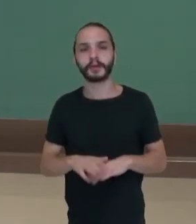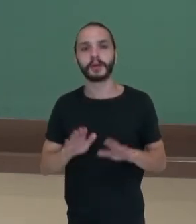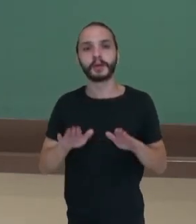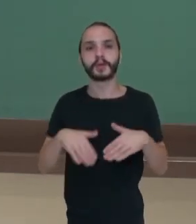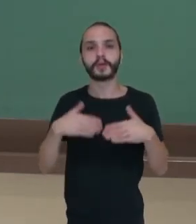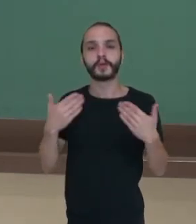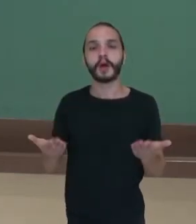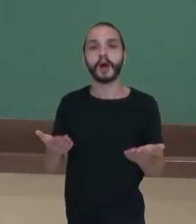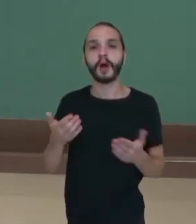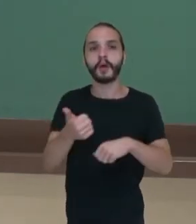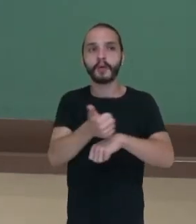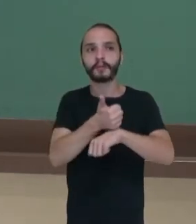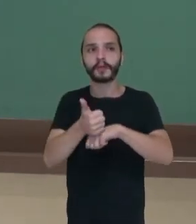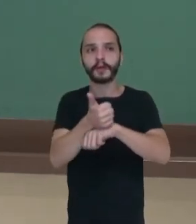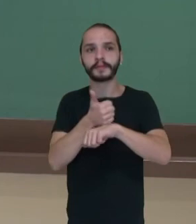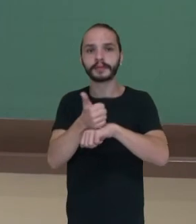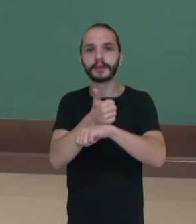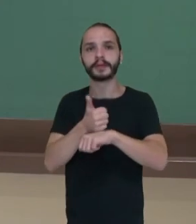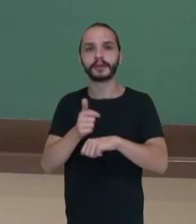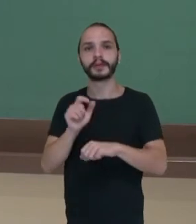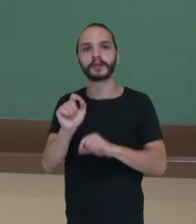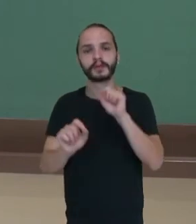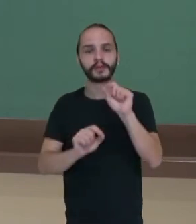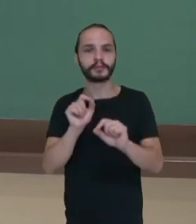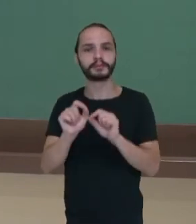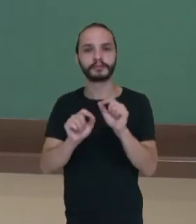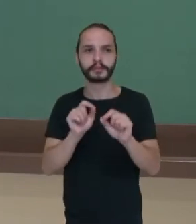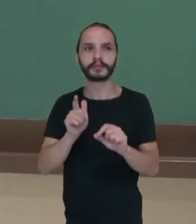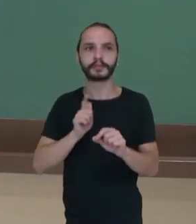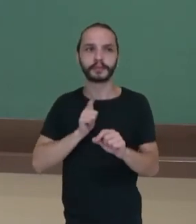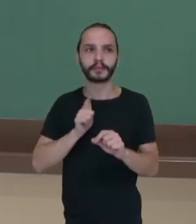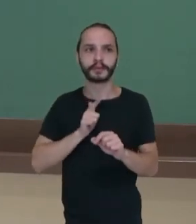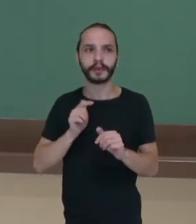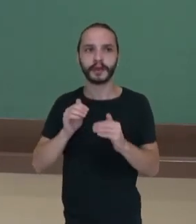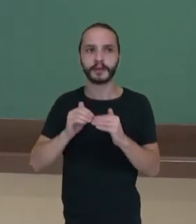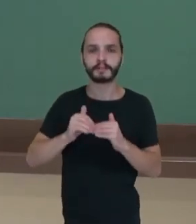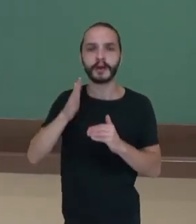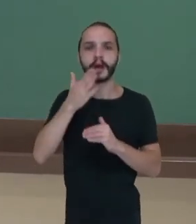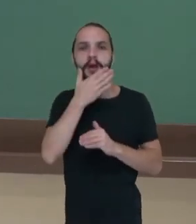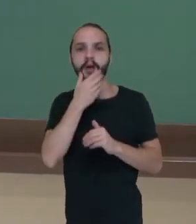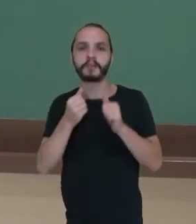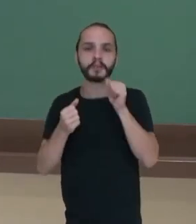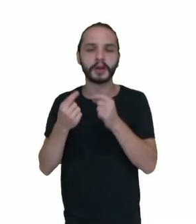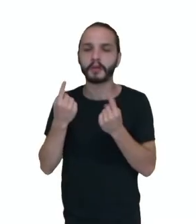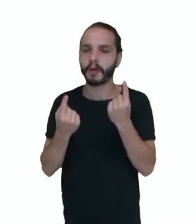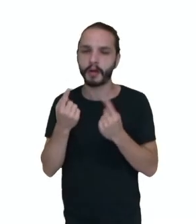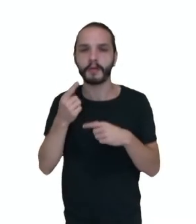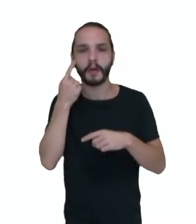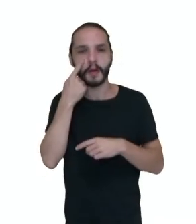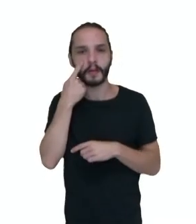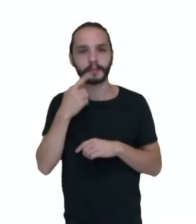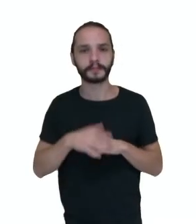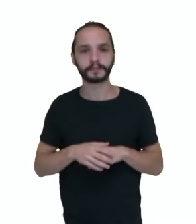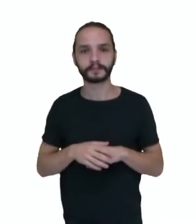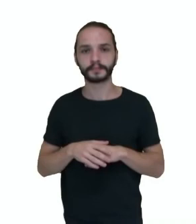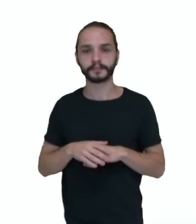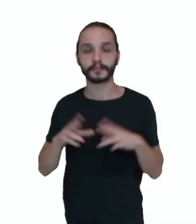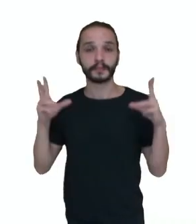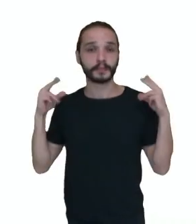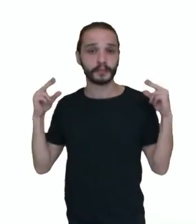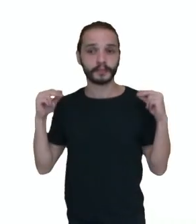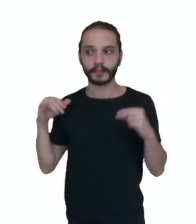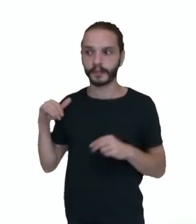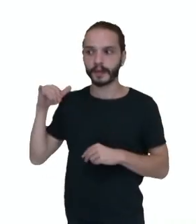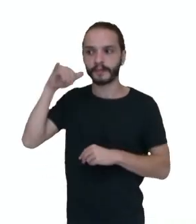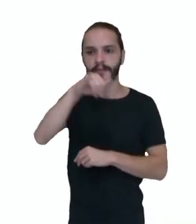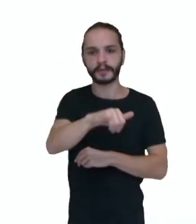são profissões ali que são desenvolvidas por mulheres. Então nós temos na aeronáutica, né? E aí